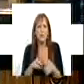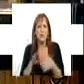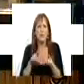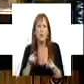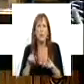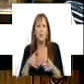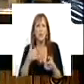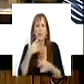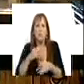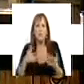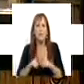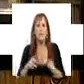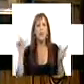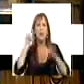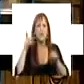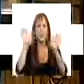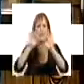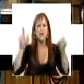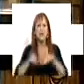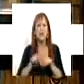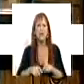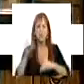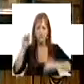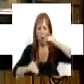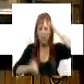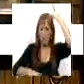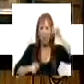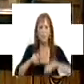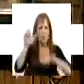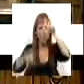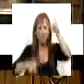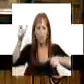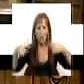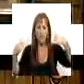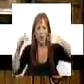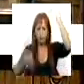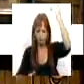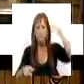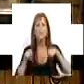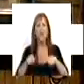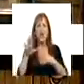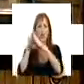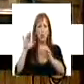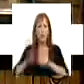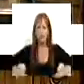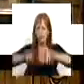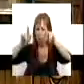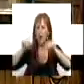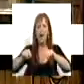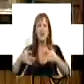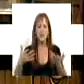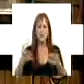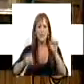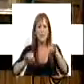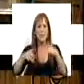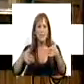produtivismo, mas também, e não menos importante, nas desigualdades entre os povos. É este modelo de desenvolvimento que está